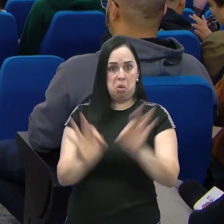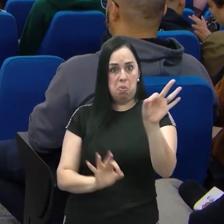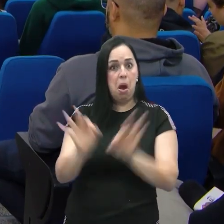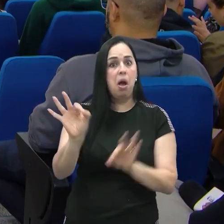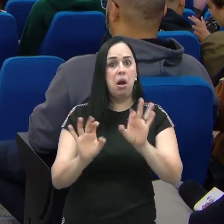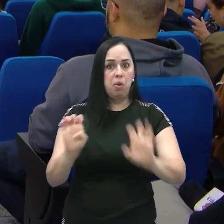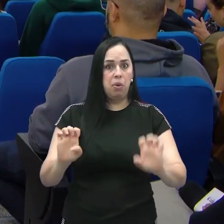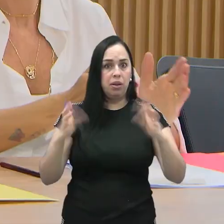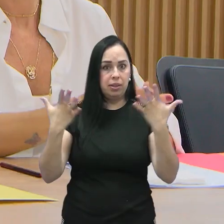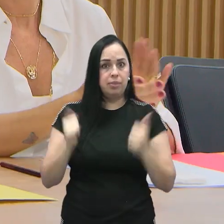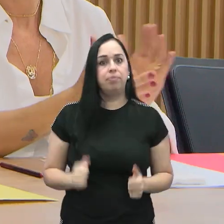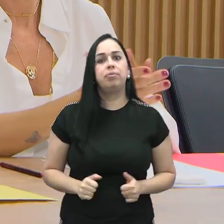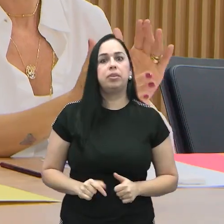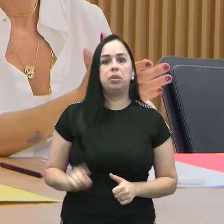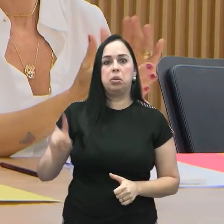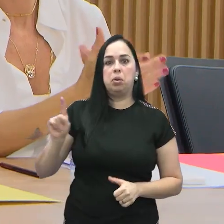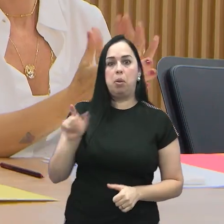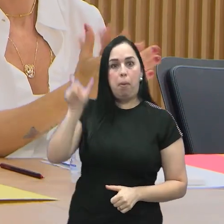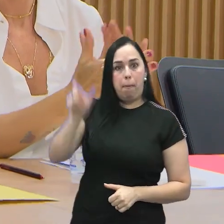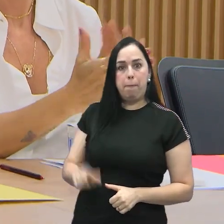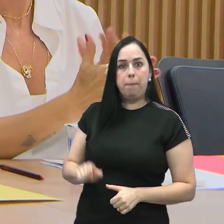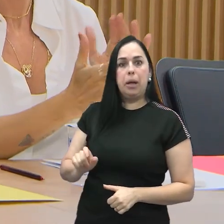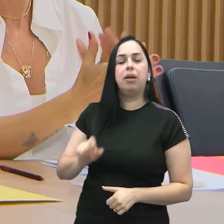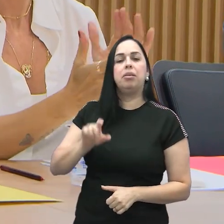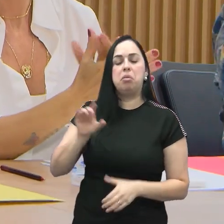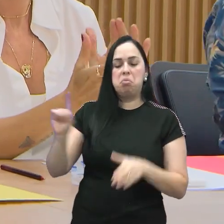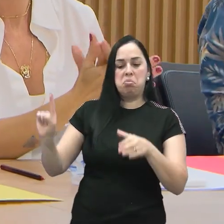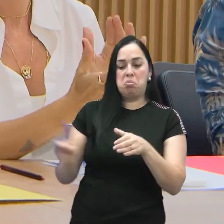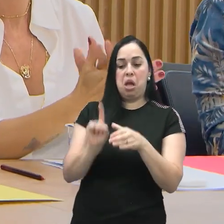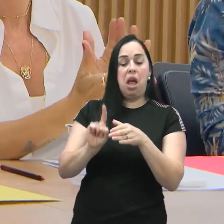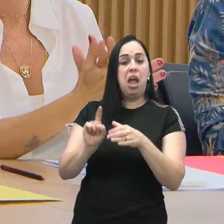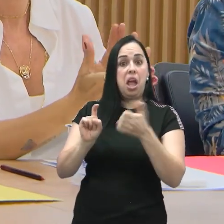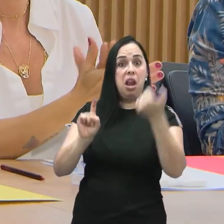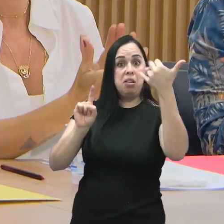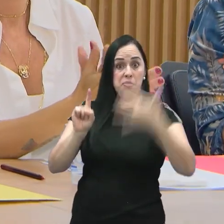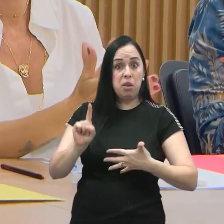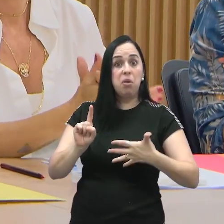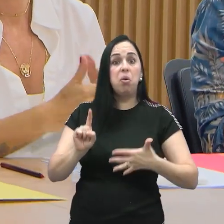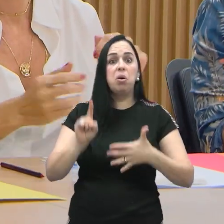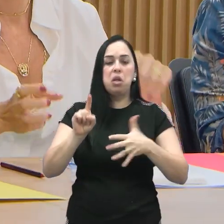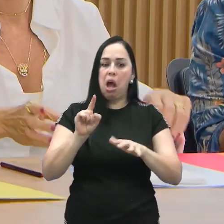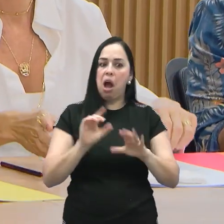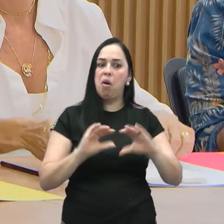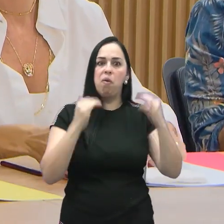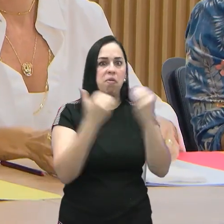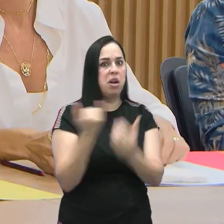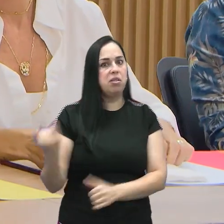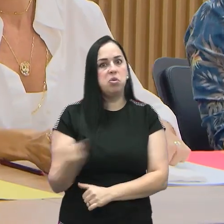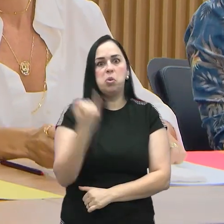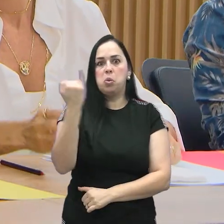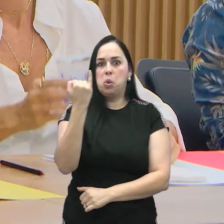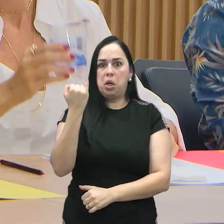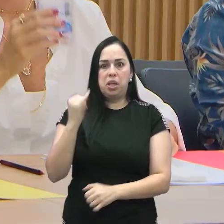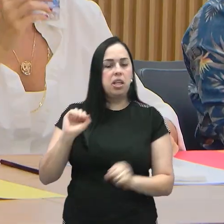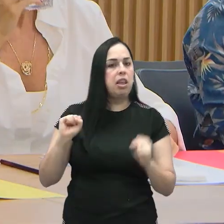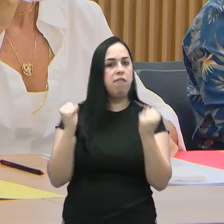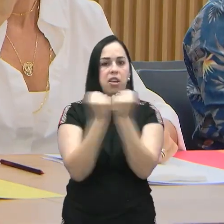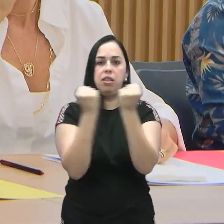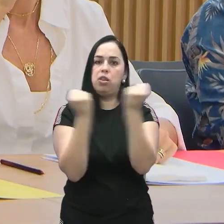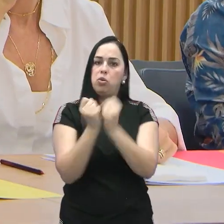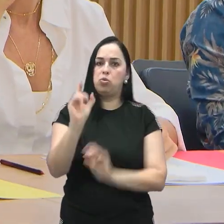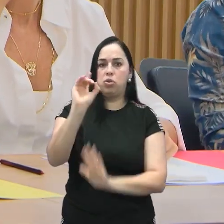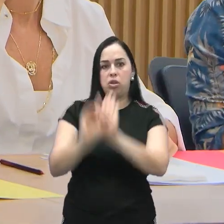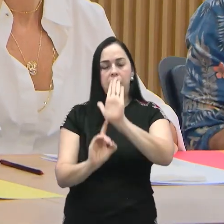realizadores do evento. O membro da executiva destacou o importante papel da conferência na defesa dos direitos